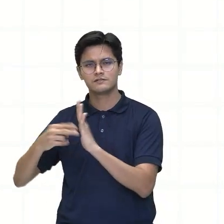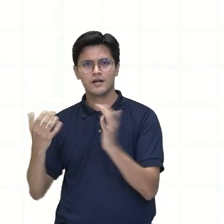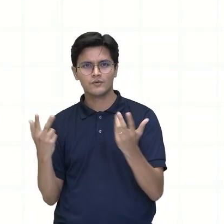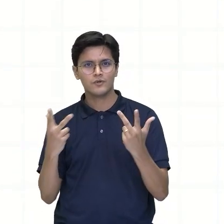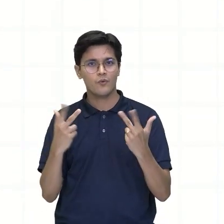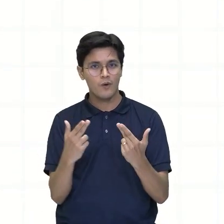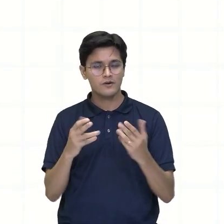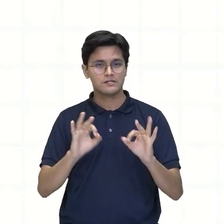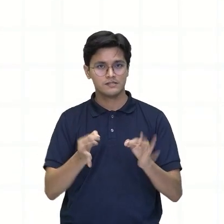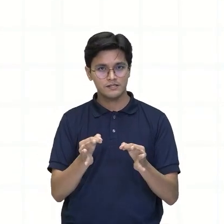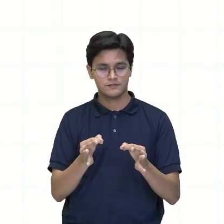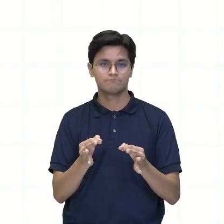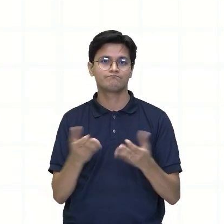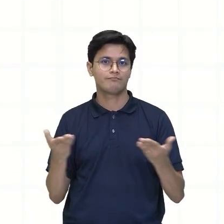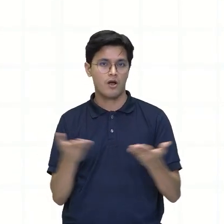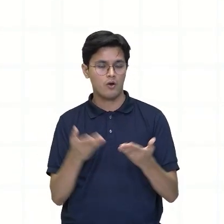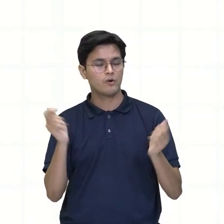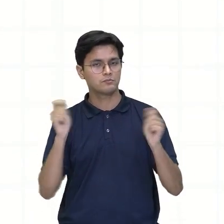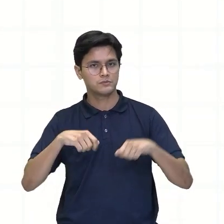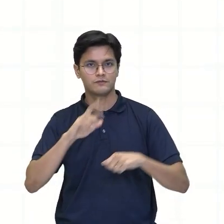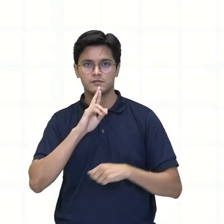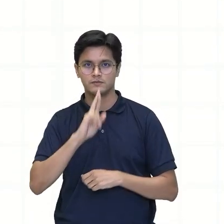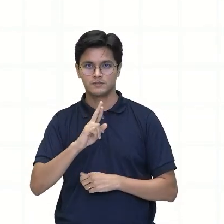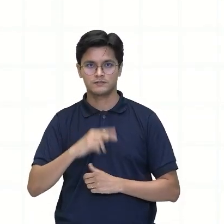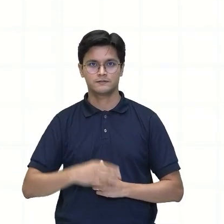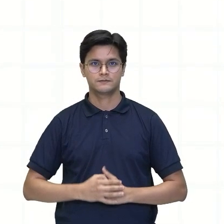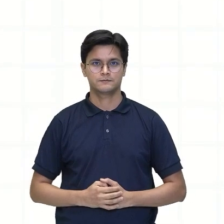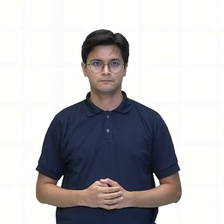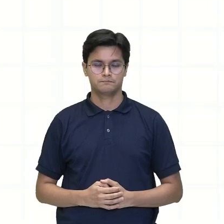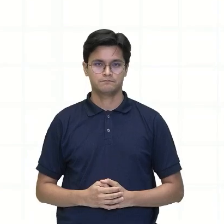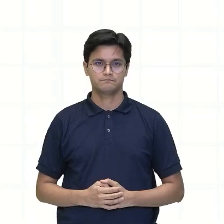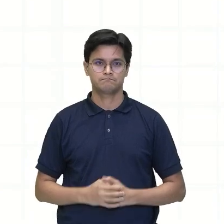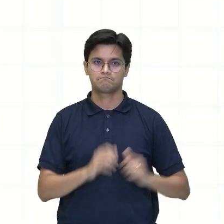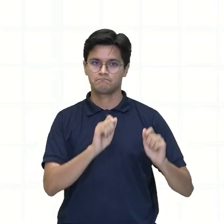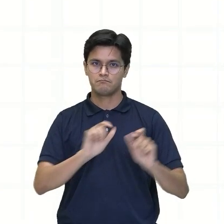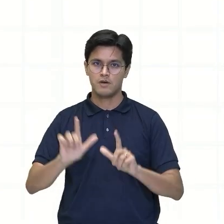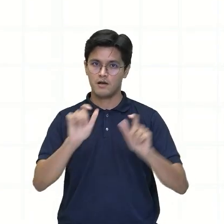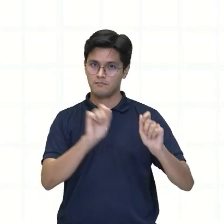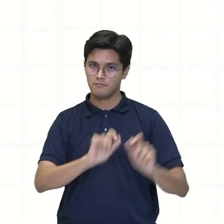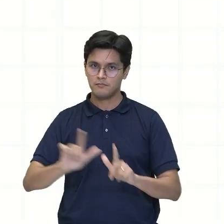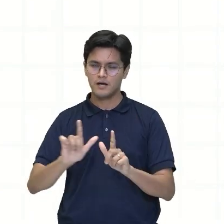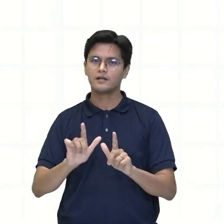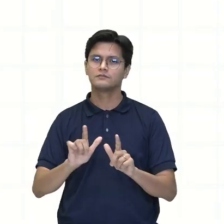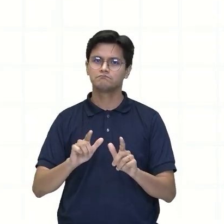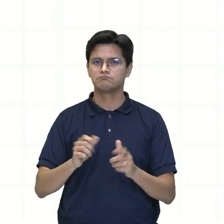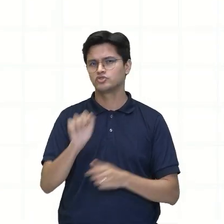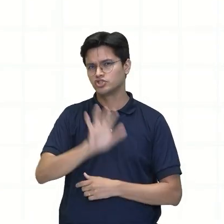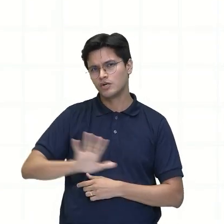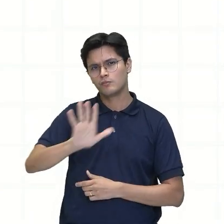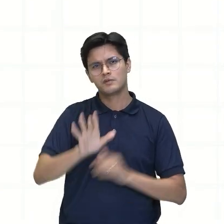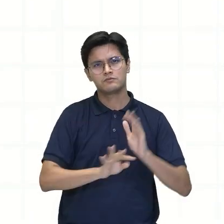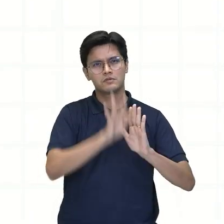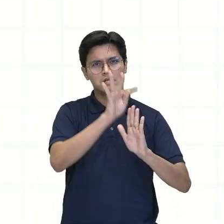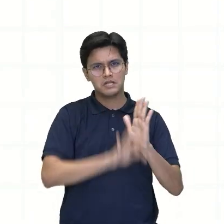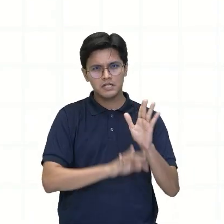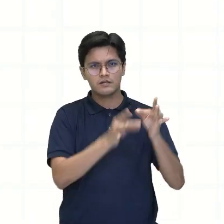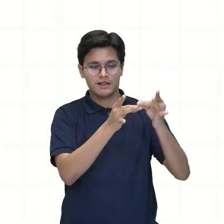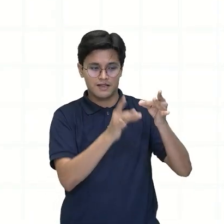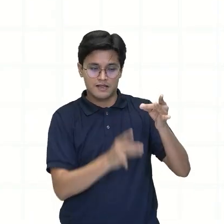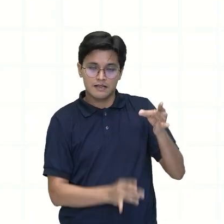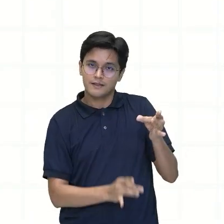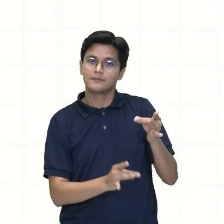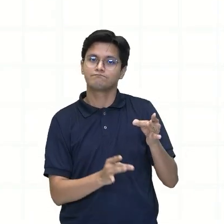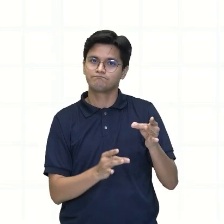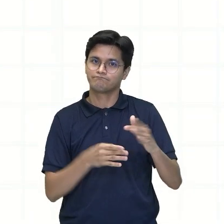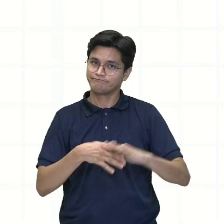Agora vamos responder. Vamos passar um pouquinho aqui o texto. Os textos são sempre grandes, tá bom? Se acostumem. E aí que